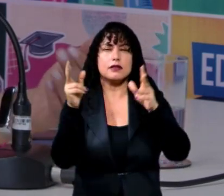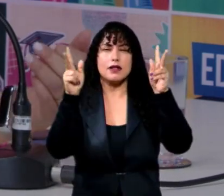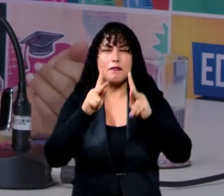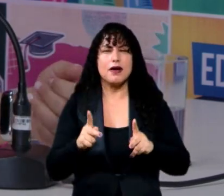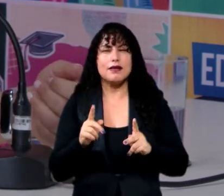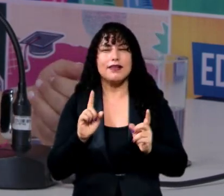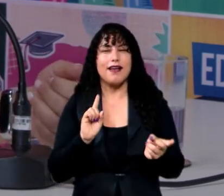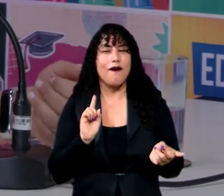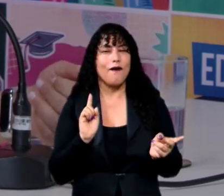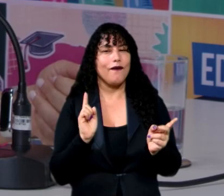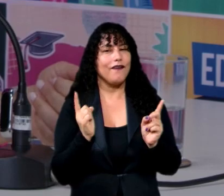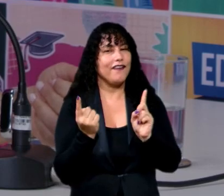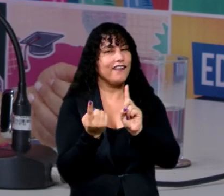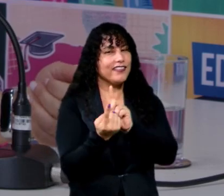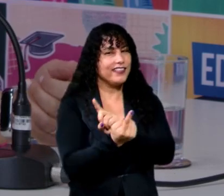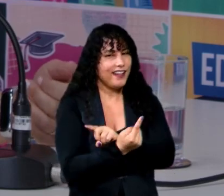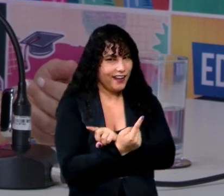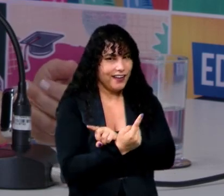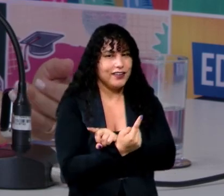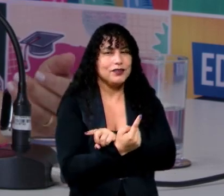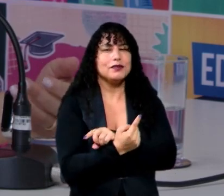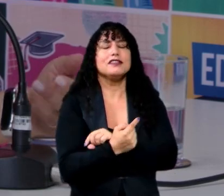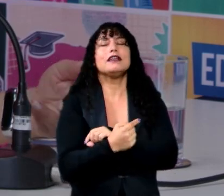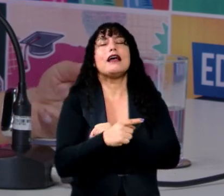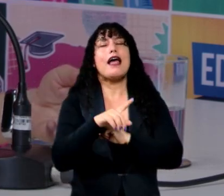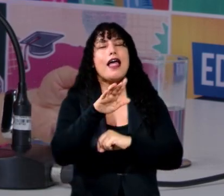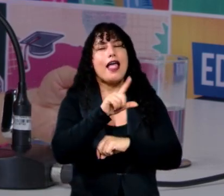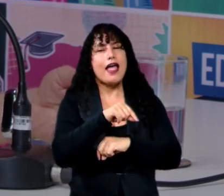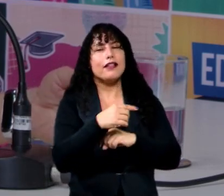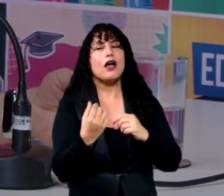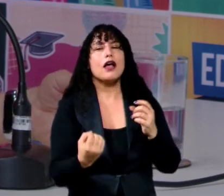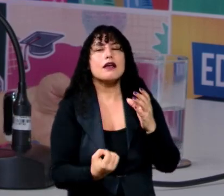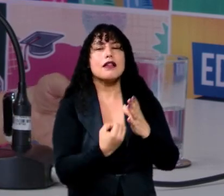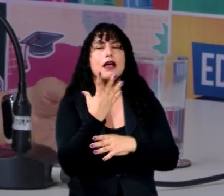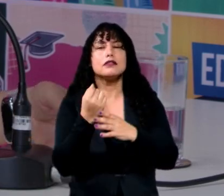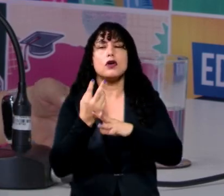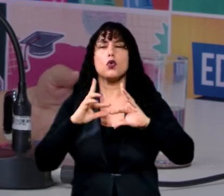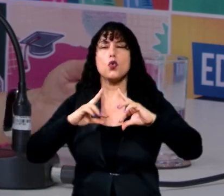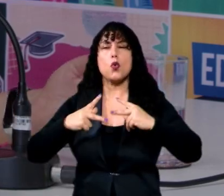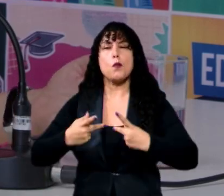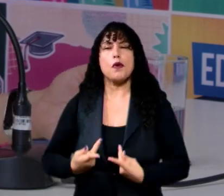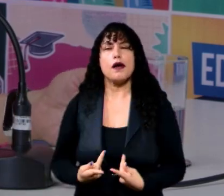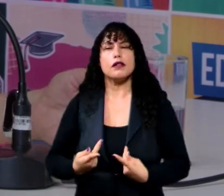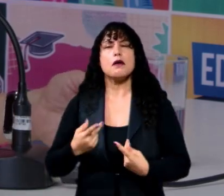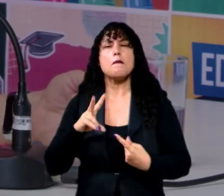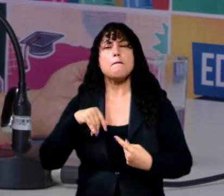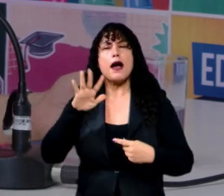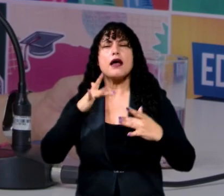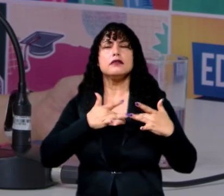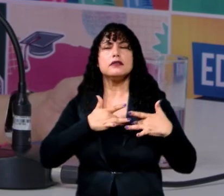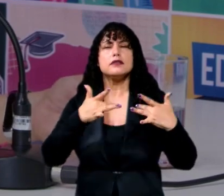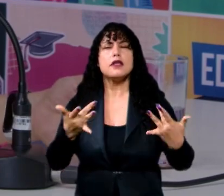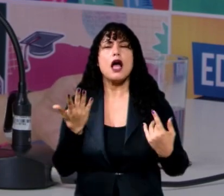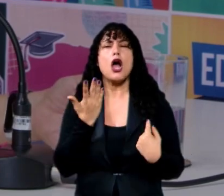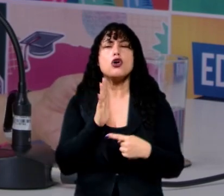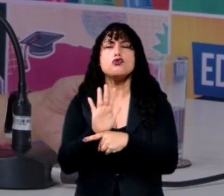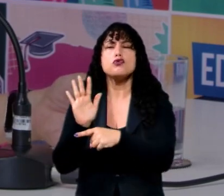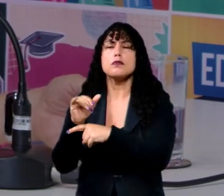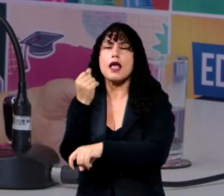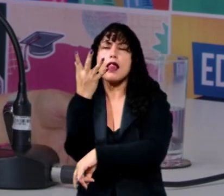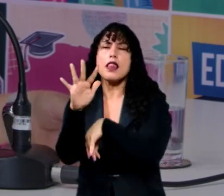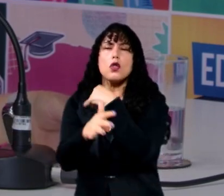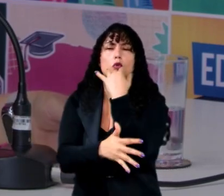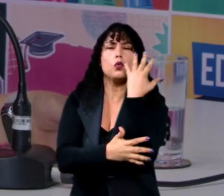é inversa. uhum, Exatamente nessa construção do ser humano muito mais cooperativo, porque a natureza é cooperativa,